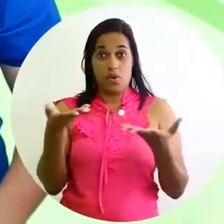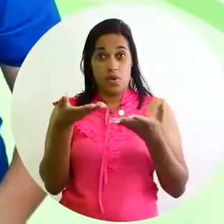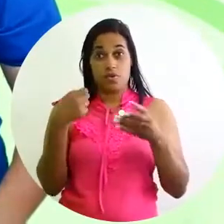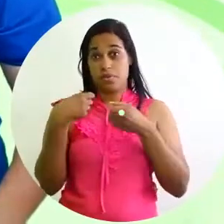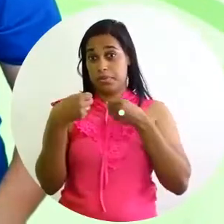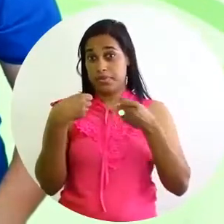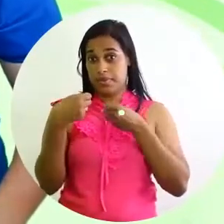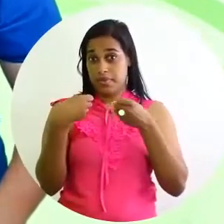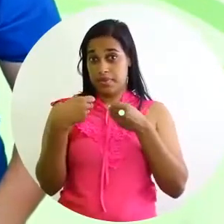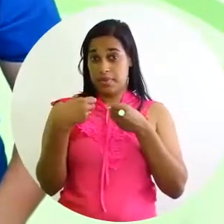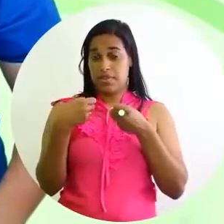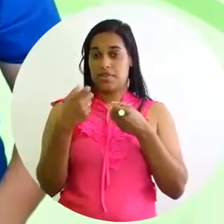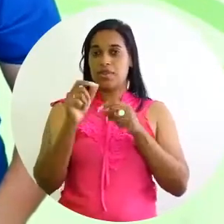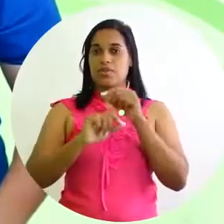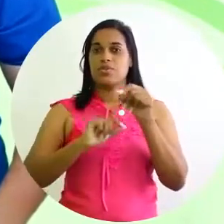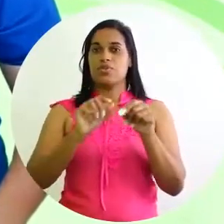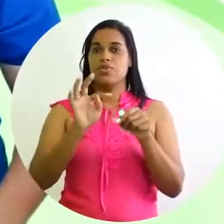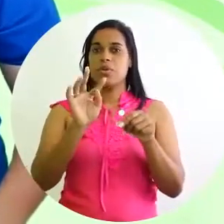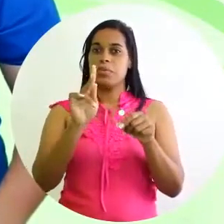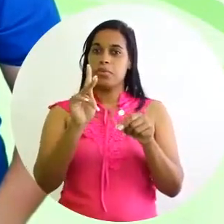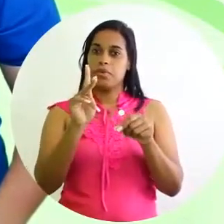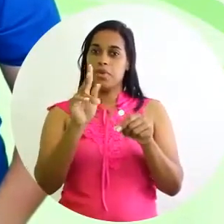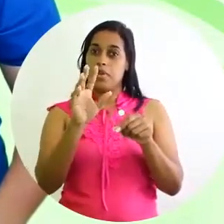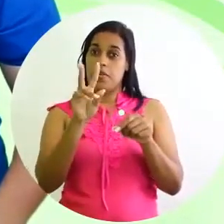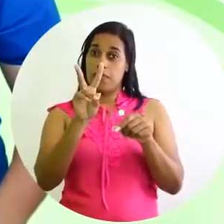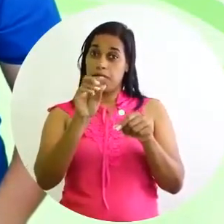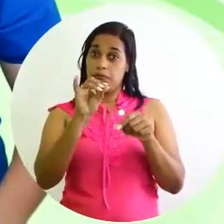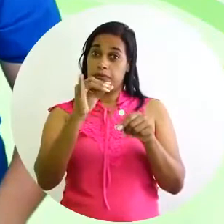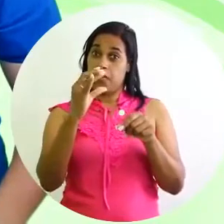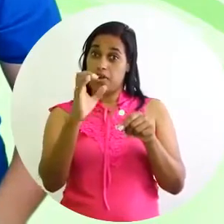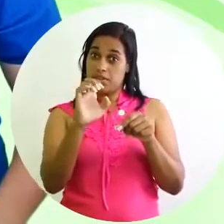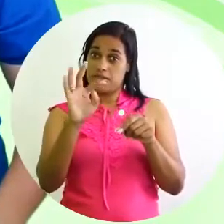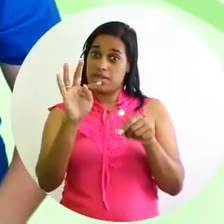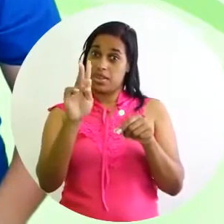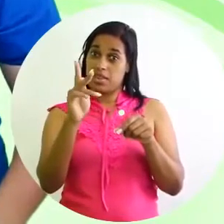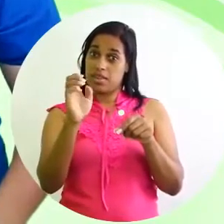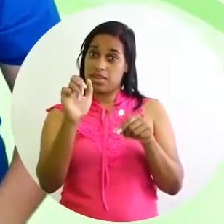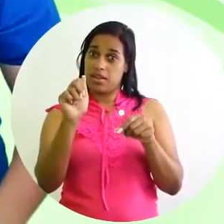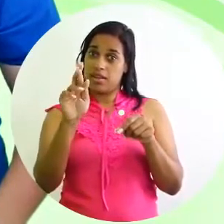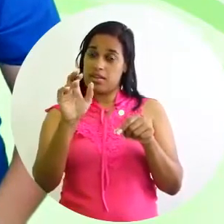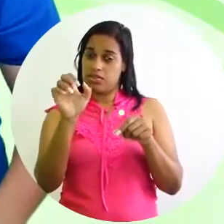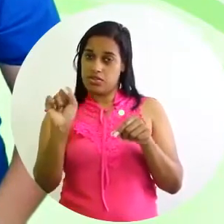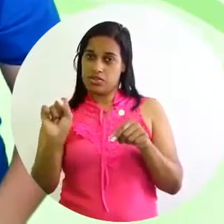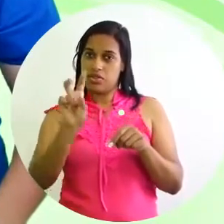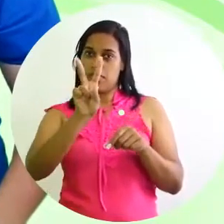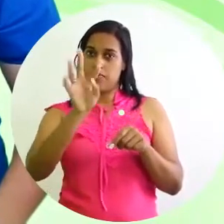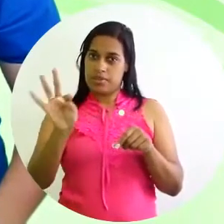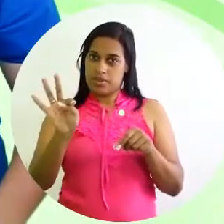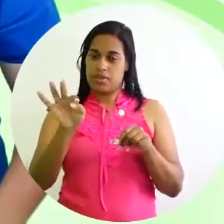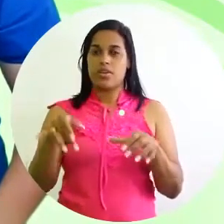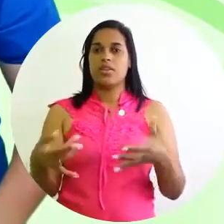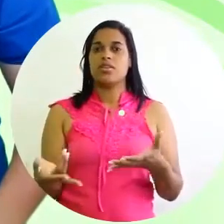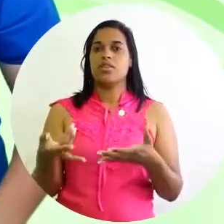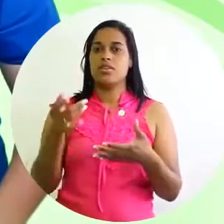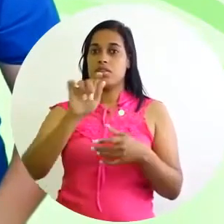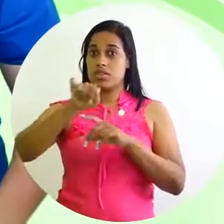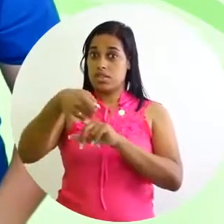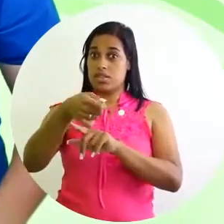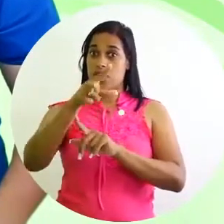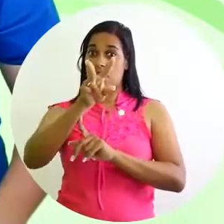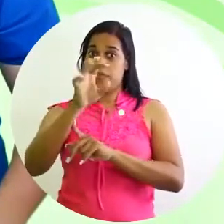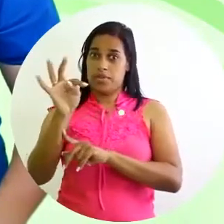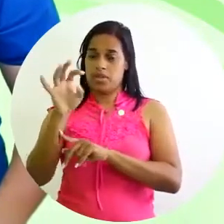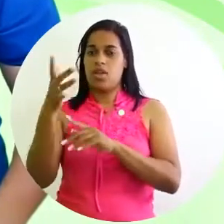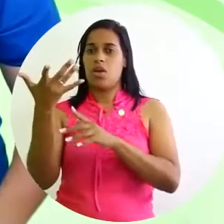fazer uma entrevista sobre podcast e temos aqui uma entrevista com César Vinícius, em que nós vamos discutir um